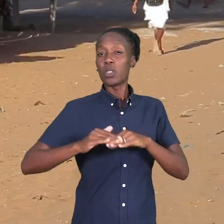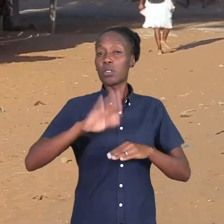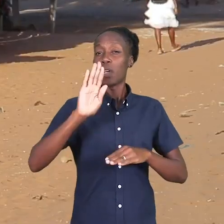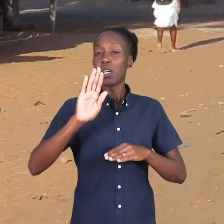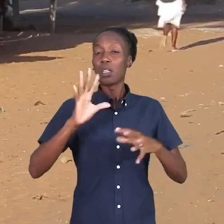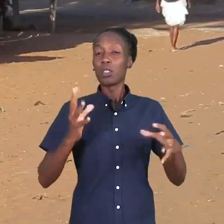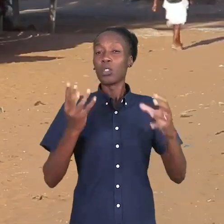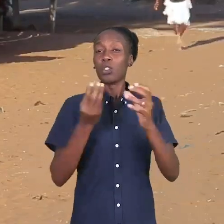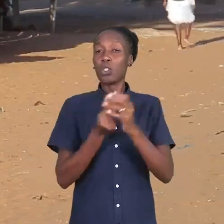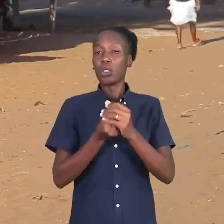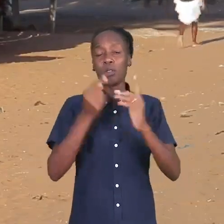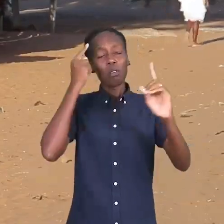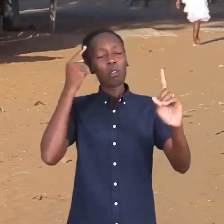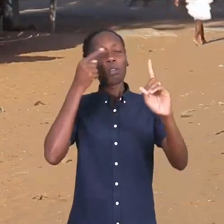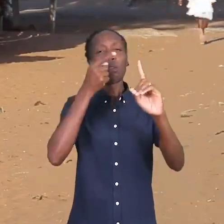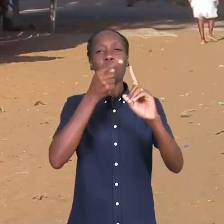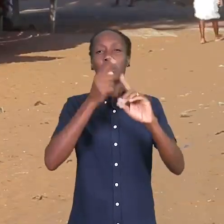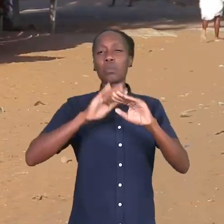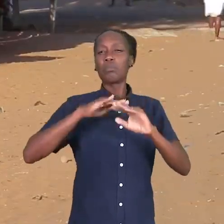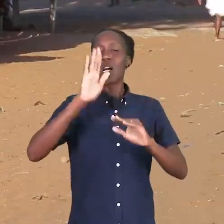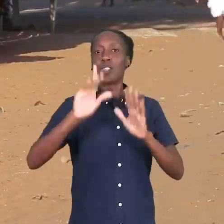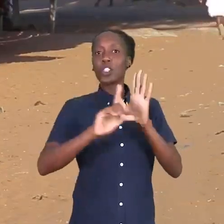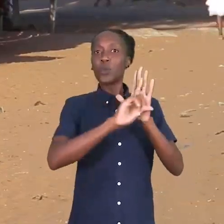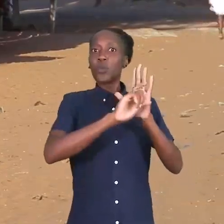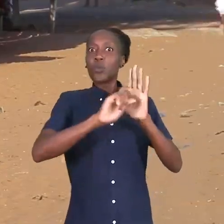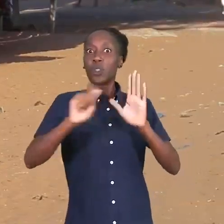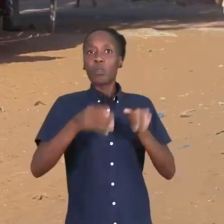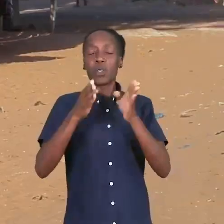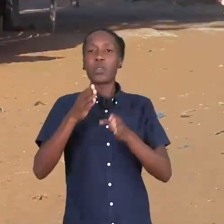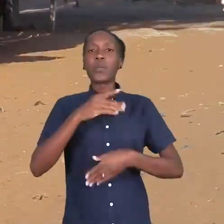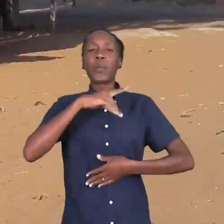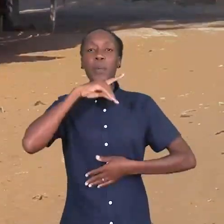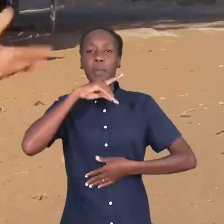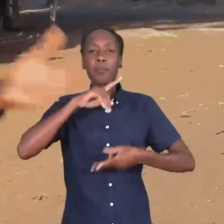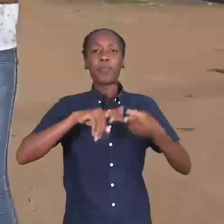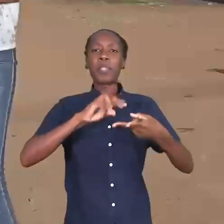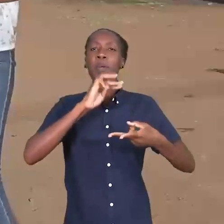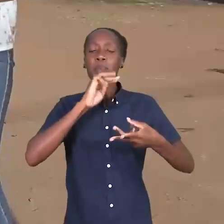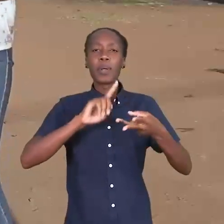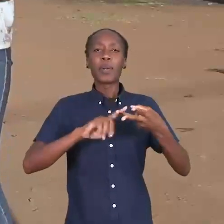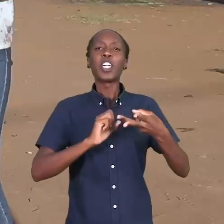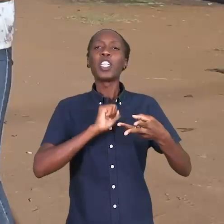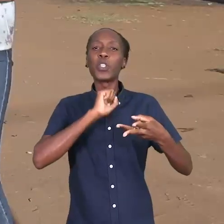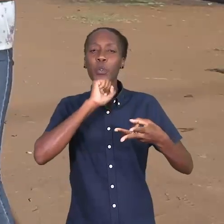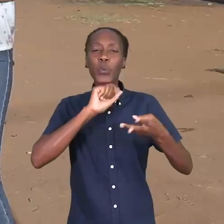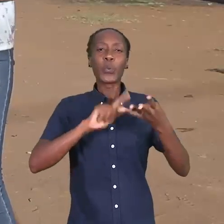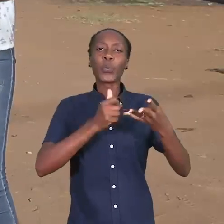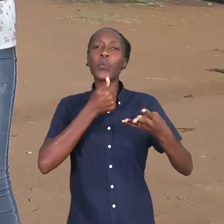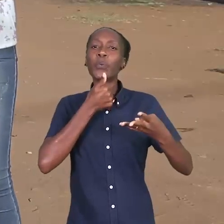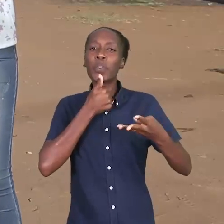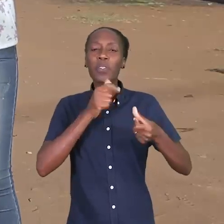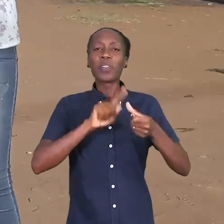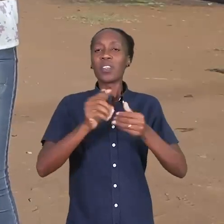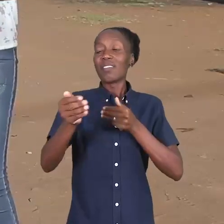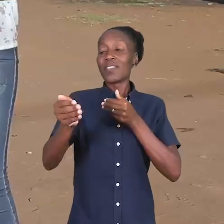As pessoas mais próximas costumam ser as nossas principais referências. Estamos a falar de papá, mamá,